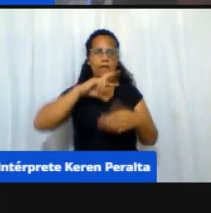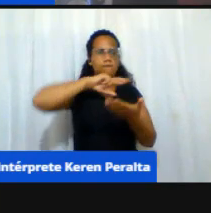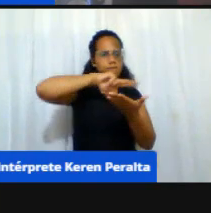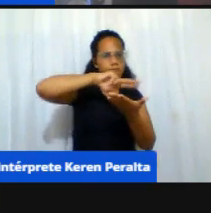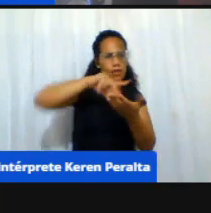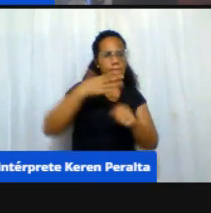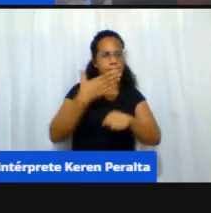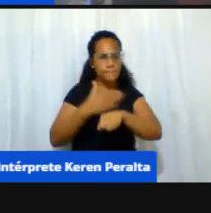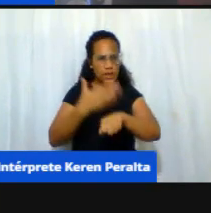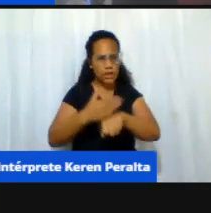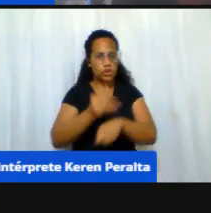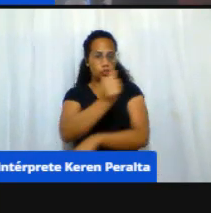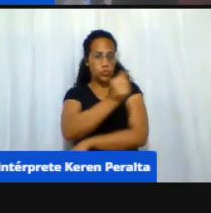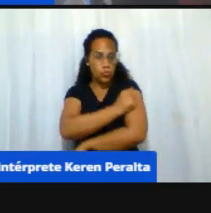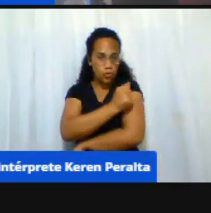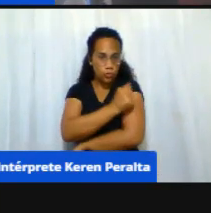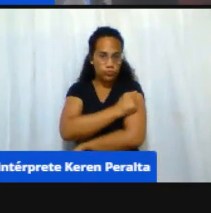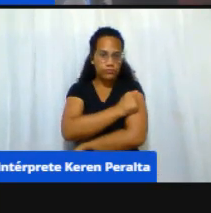letivo.